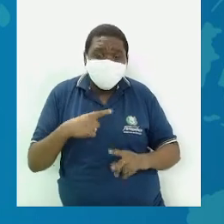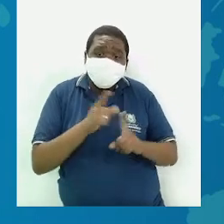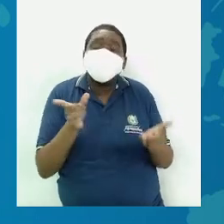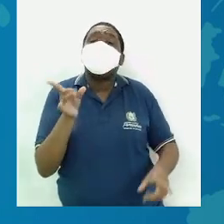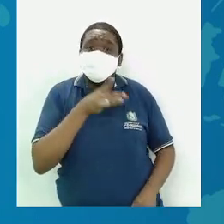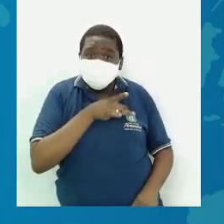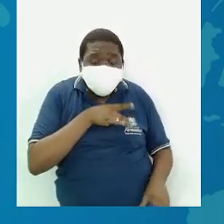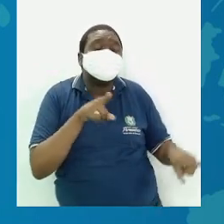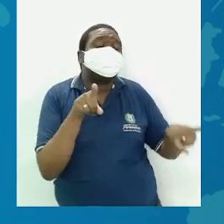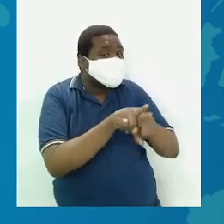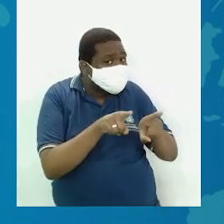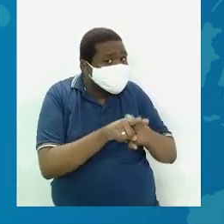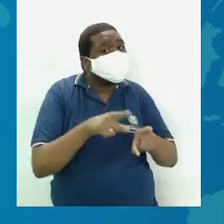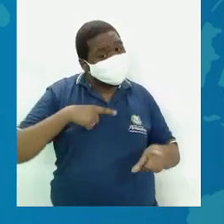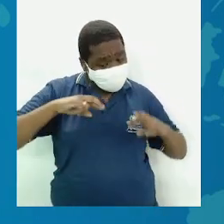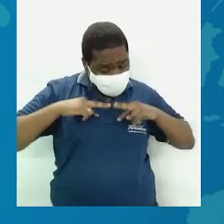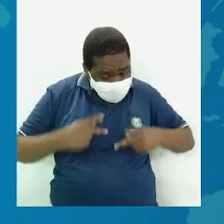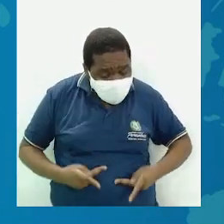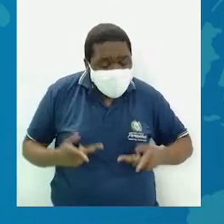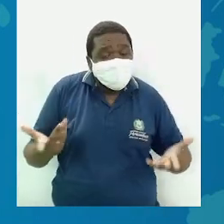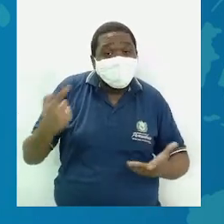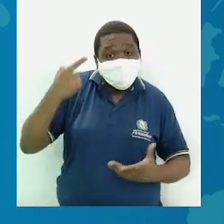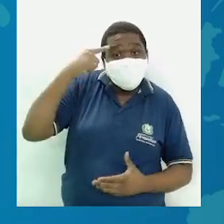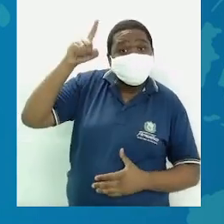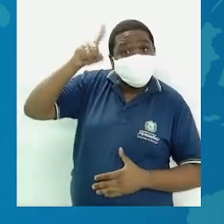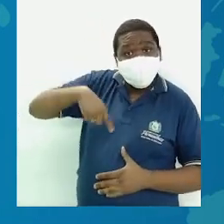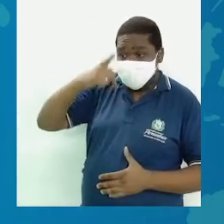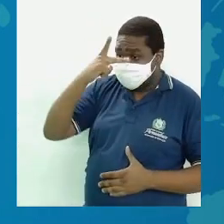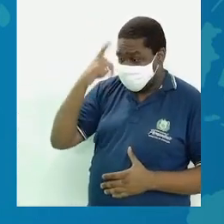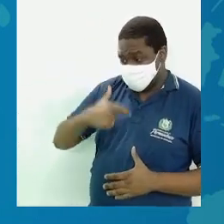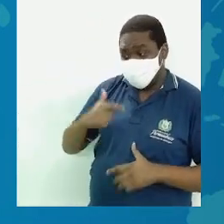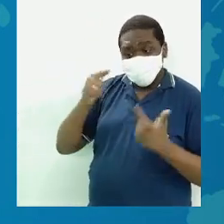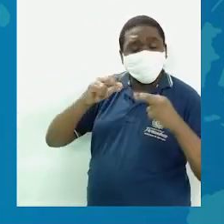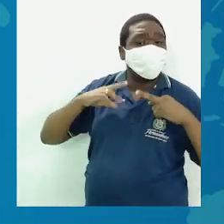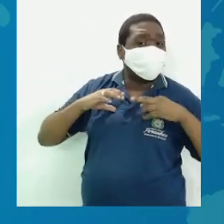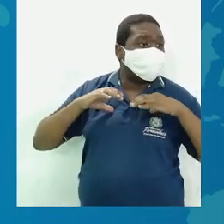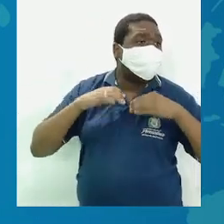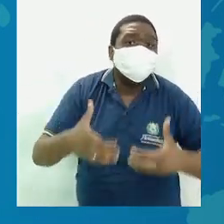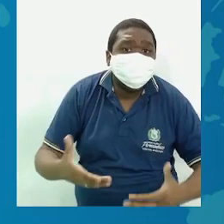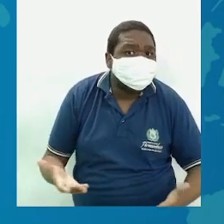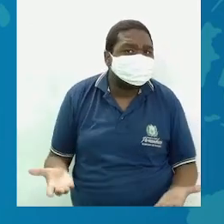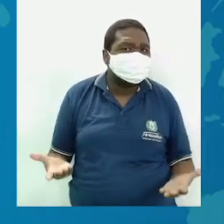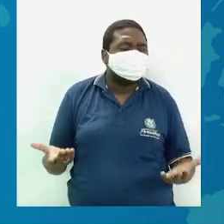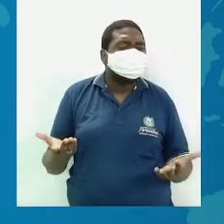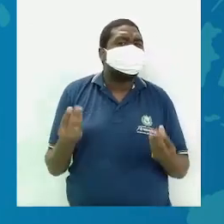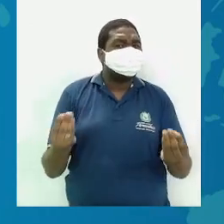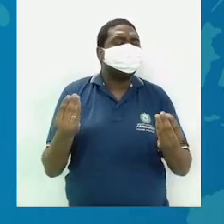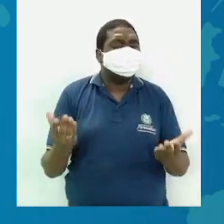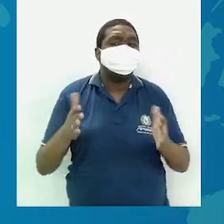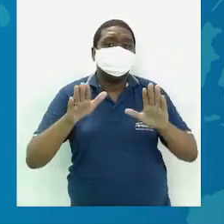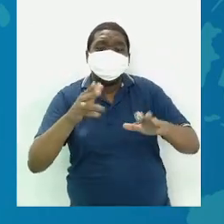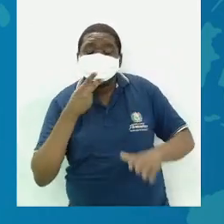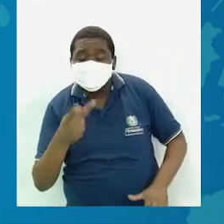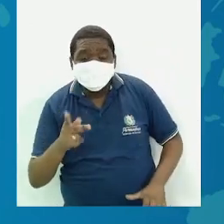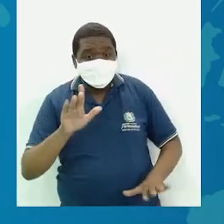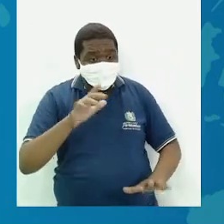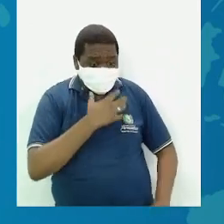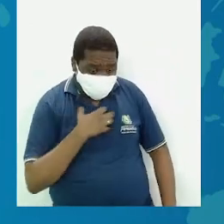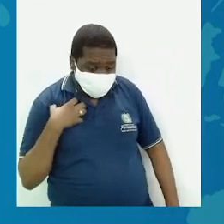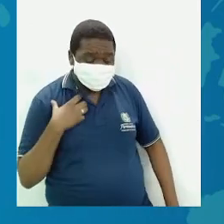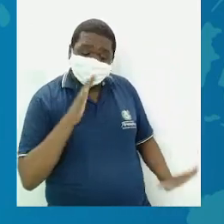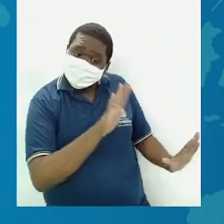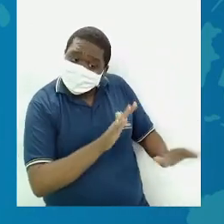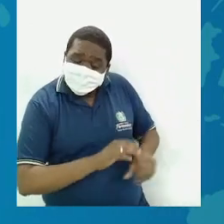eu posso dizer que o homem não é corajoso? Ele não tem a essência da coragem? Não, mas veja só, Sócrates.